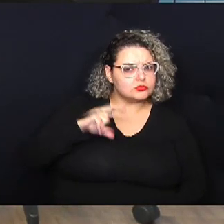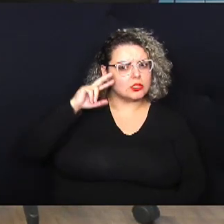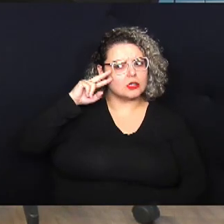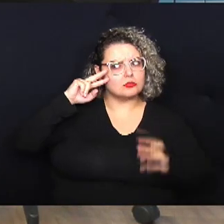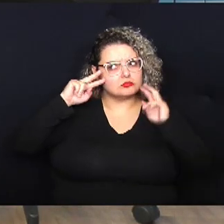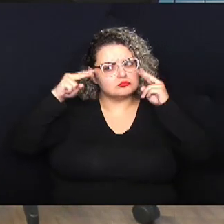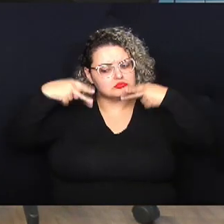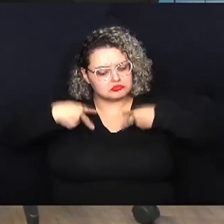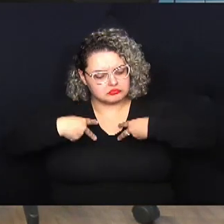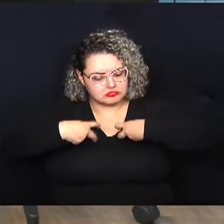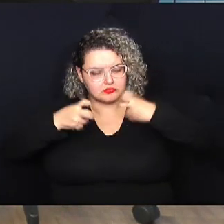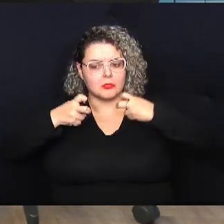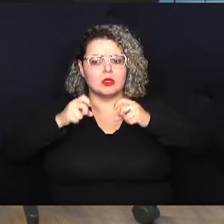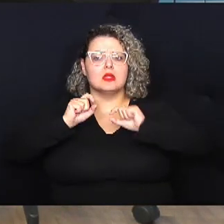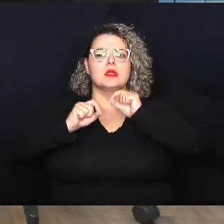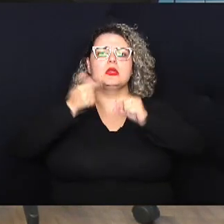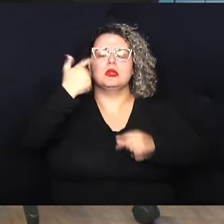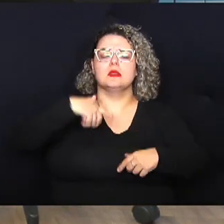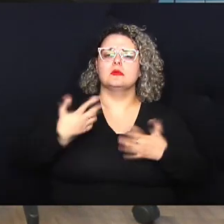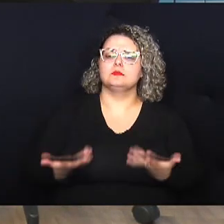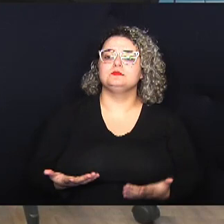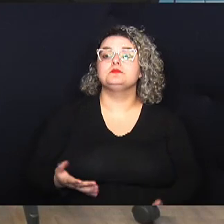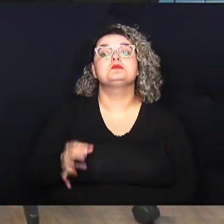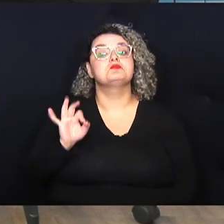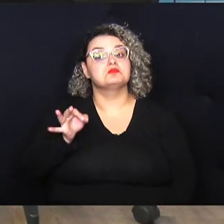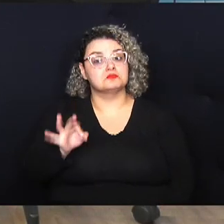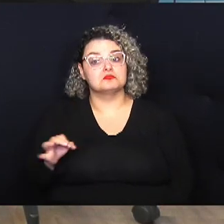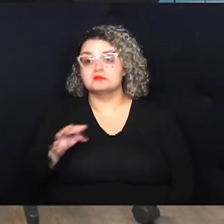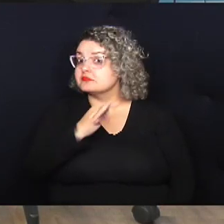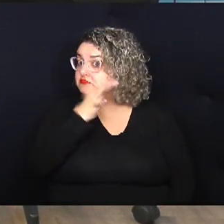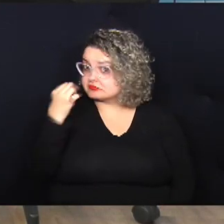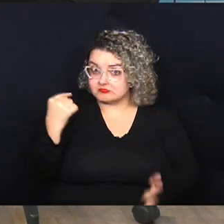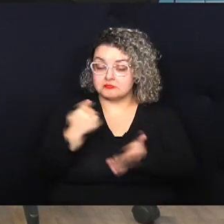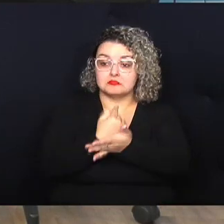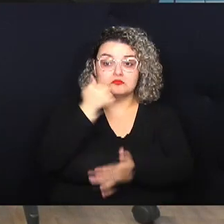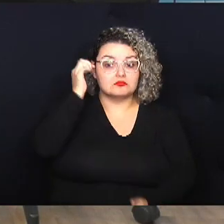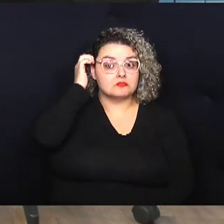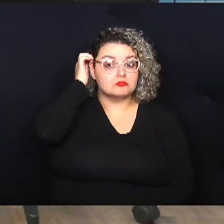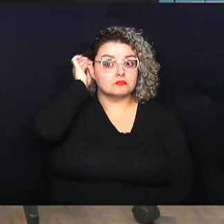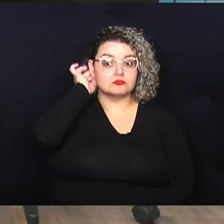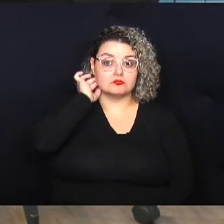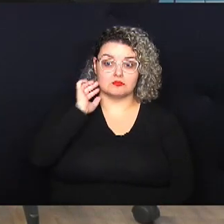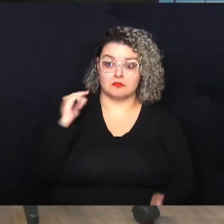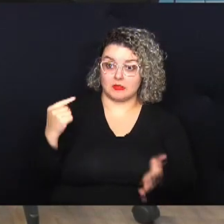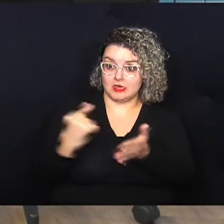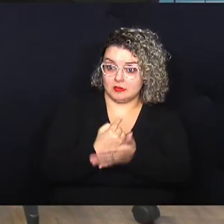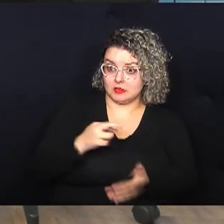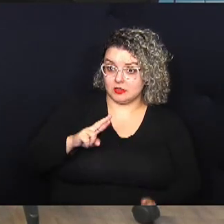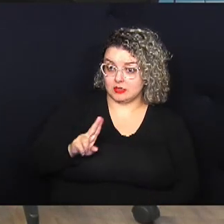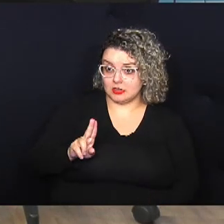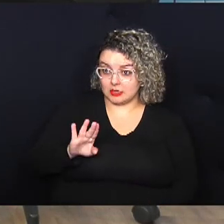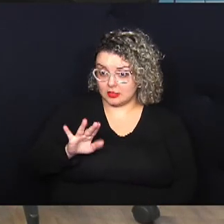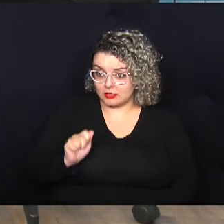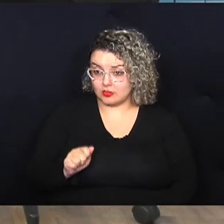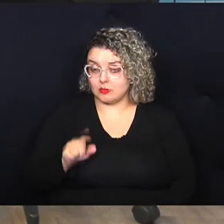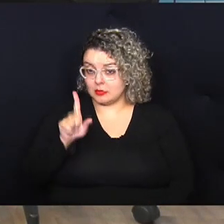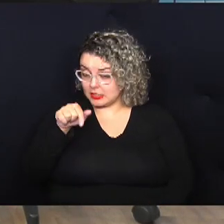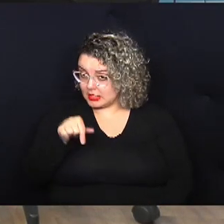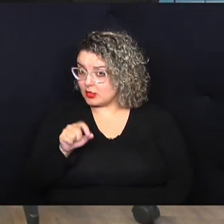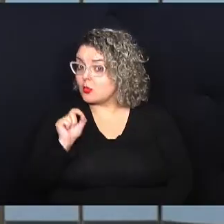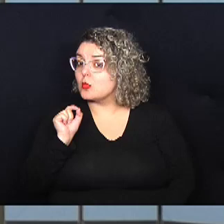sobre quem eu sou? Certo, legal. Ótima pergunta. Essa pergunta da Rúbia, ela vem de encontro ao